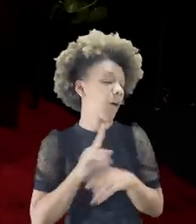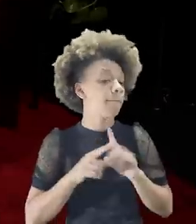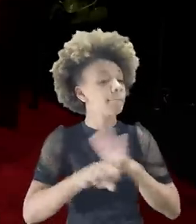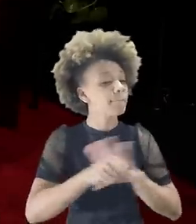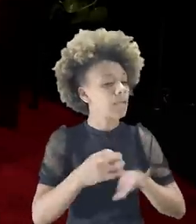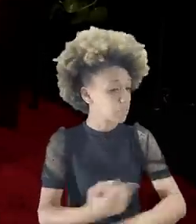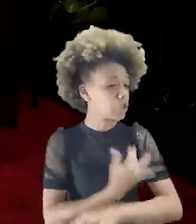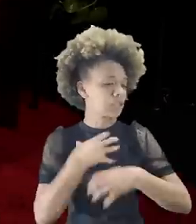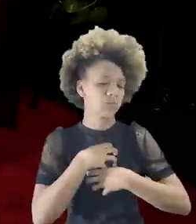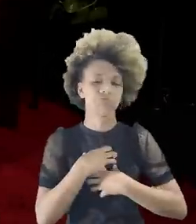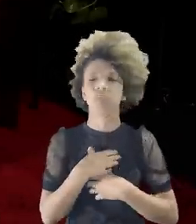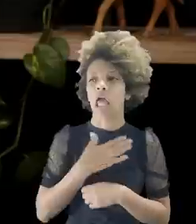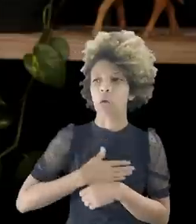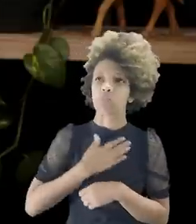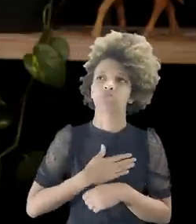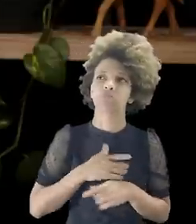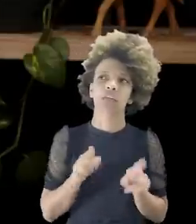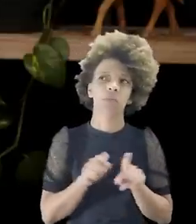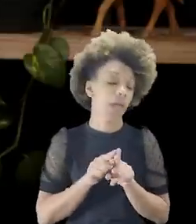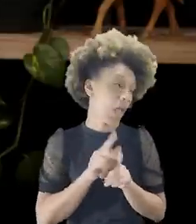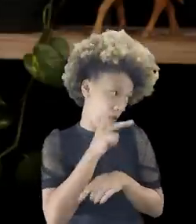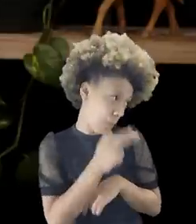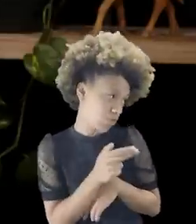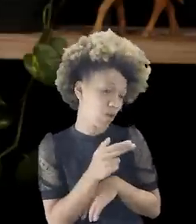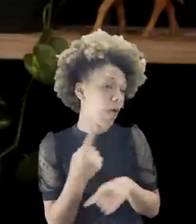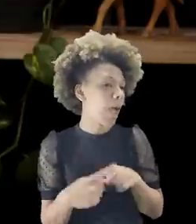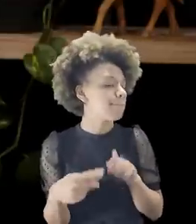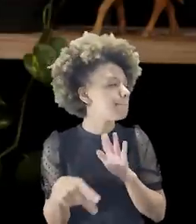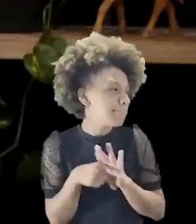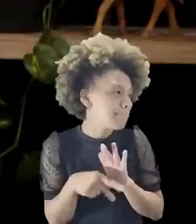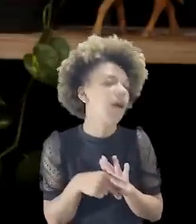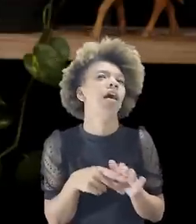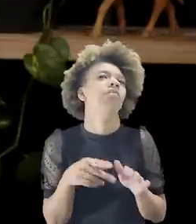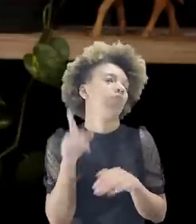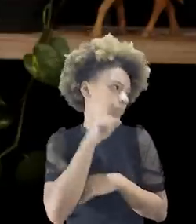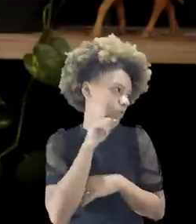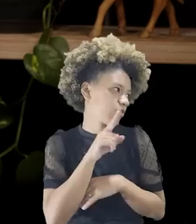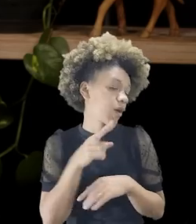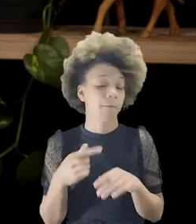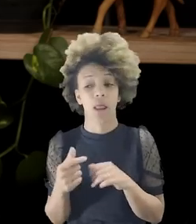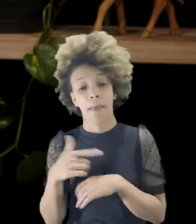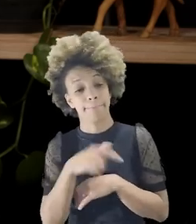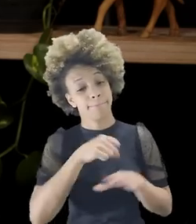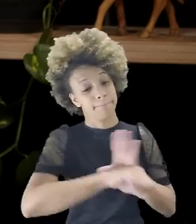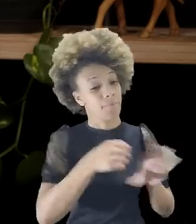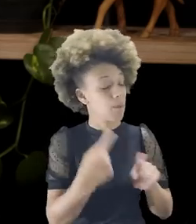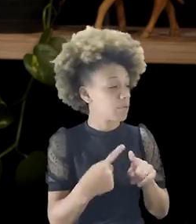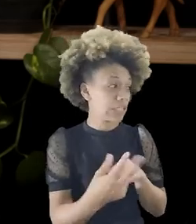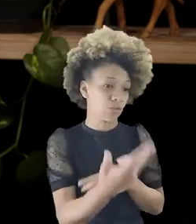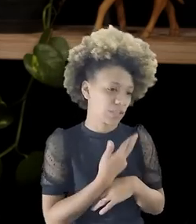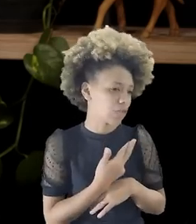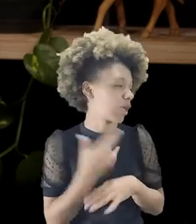eu acho basquete muito emocionante eu gosto eu acho que o basquete acho que é por isso que o americano ele prefere o basquete bom porque sempre tem resultado